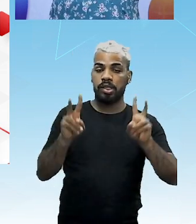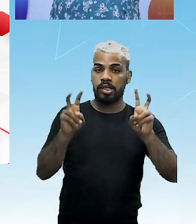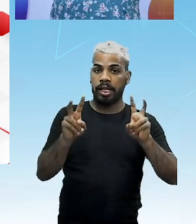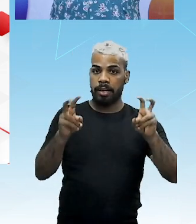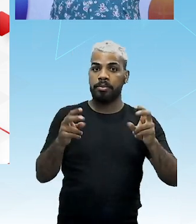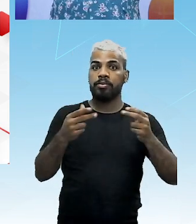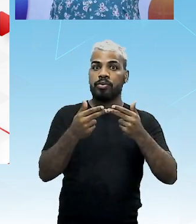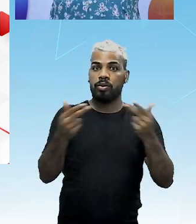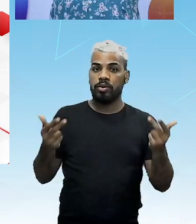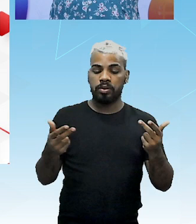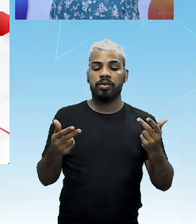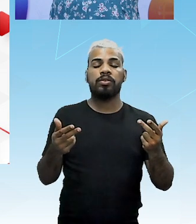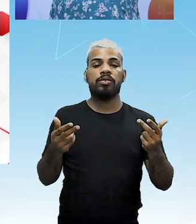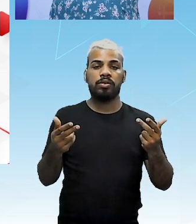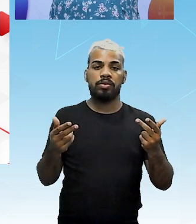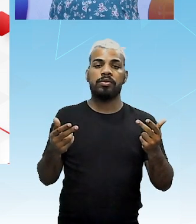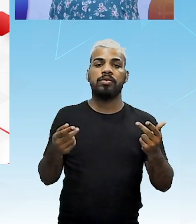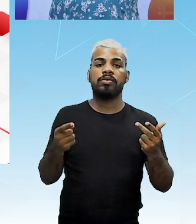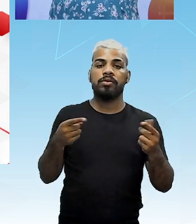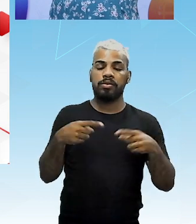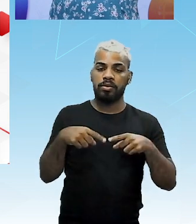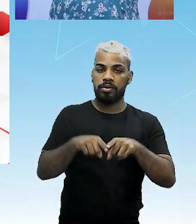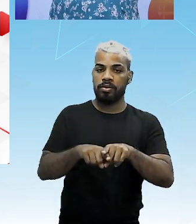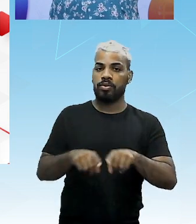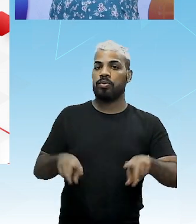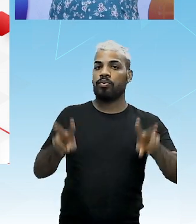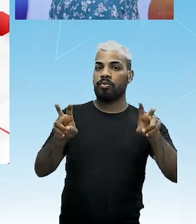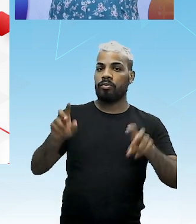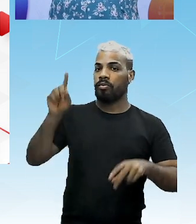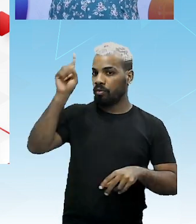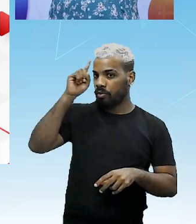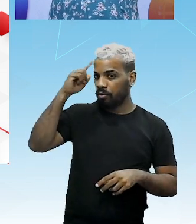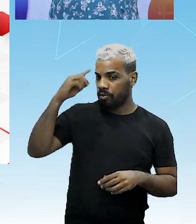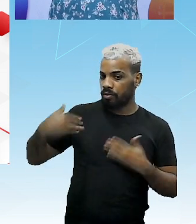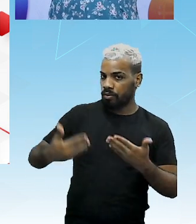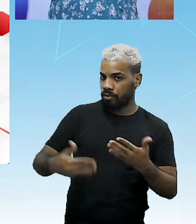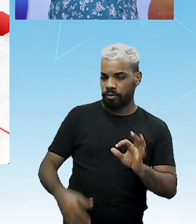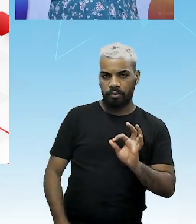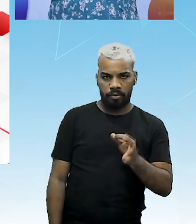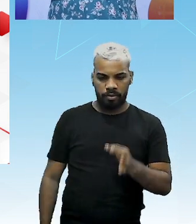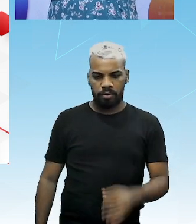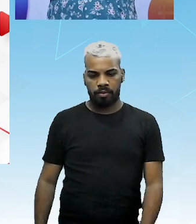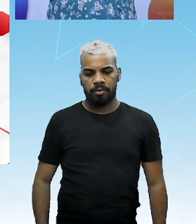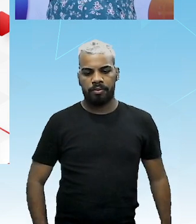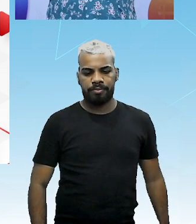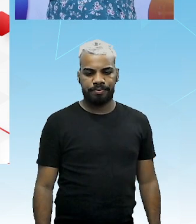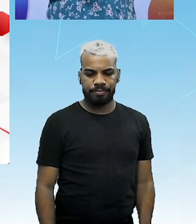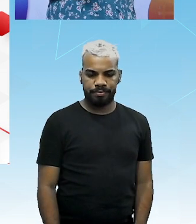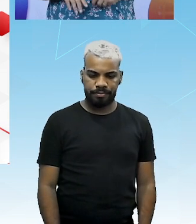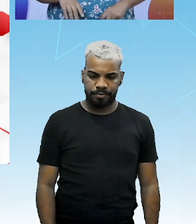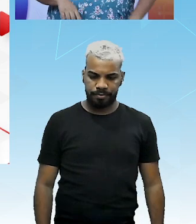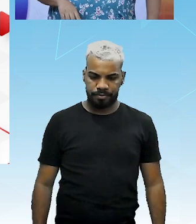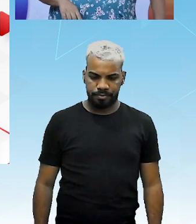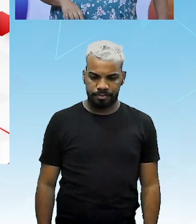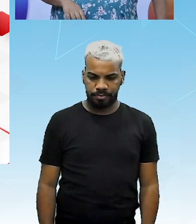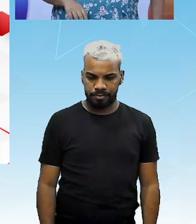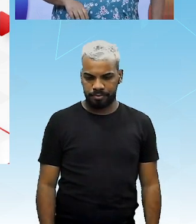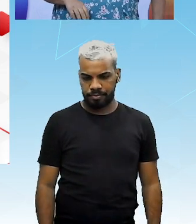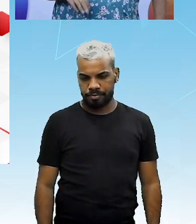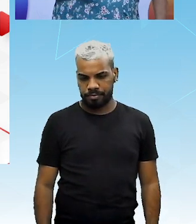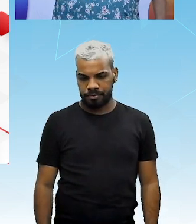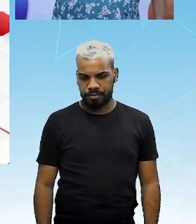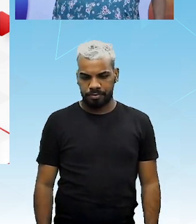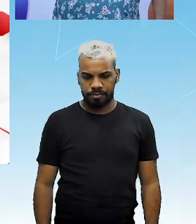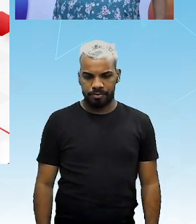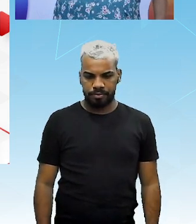notícias geralmente estão ali atrelados a um tema do cotidiano. Então, é isso. Para lá.